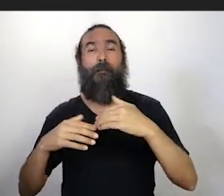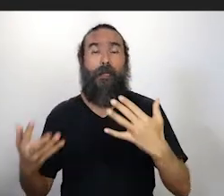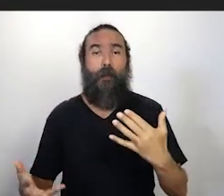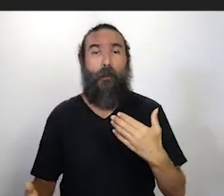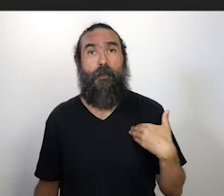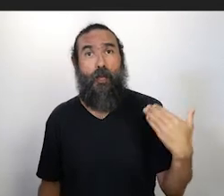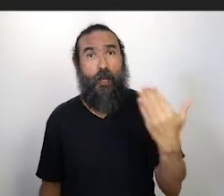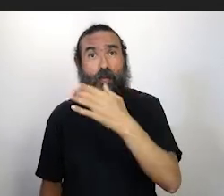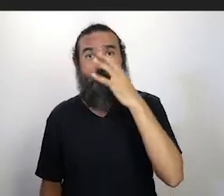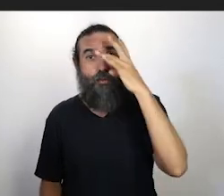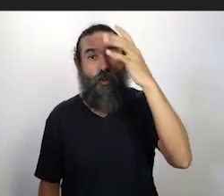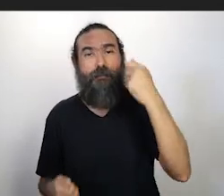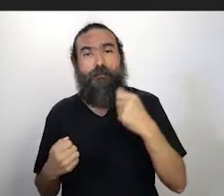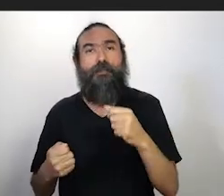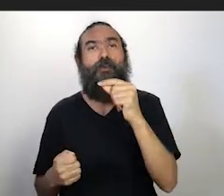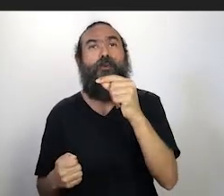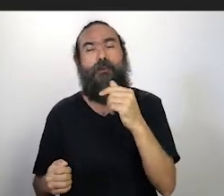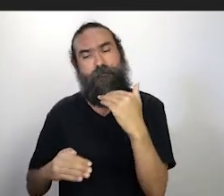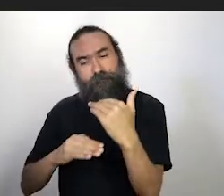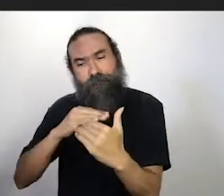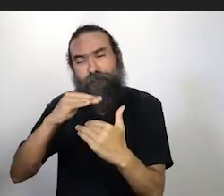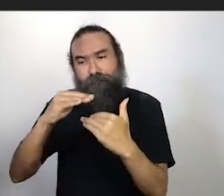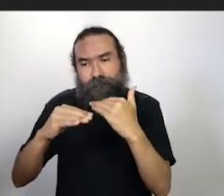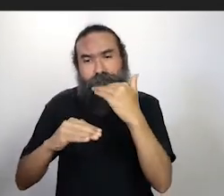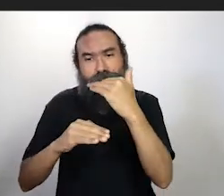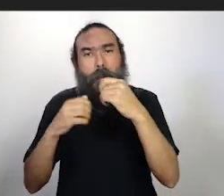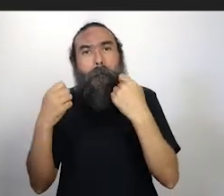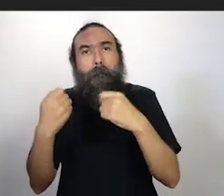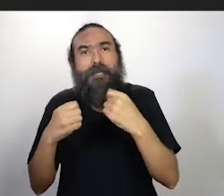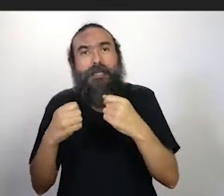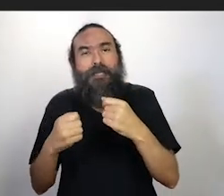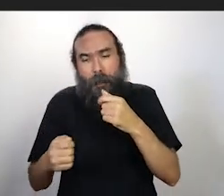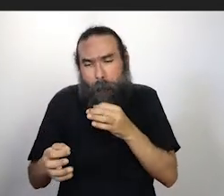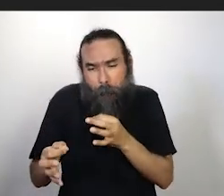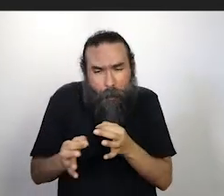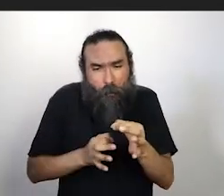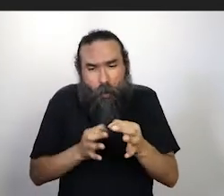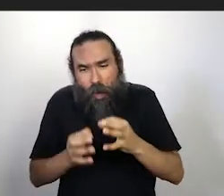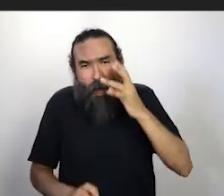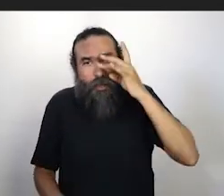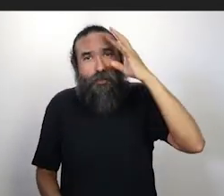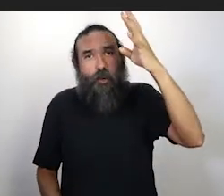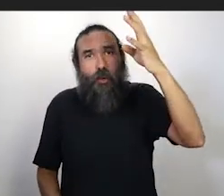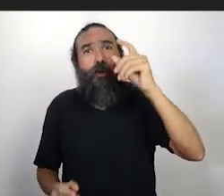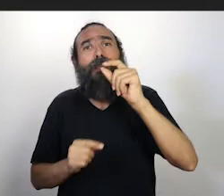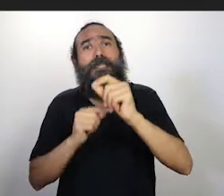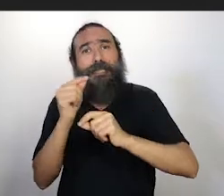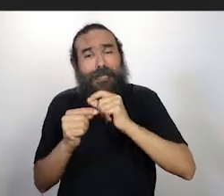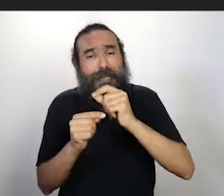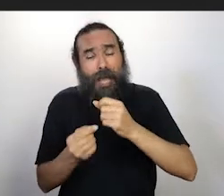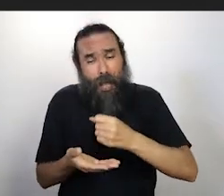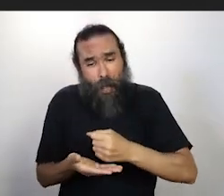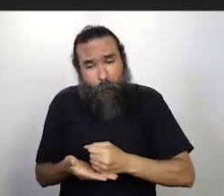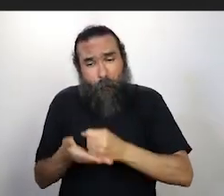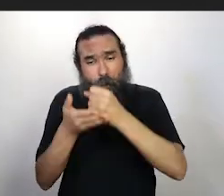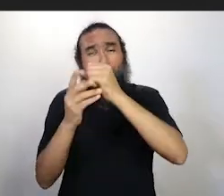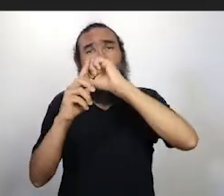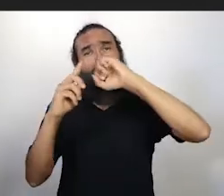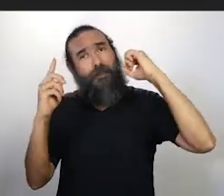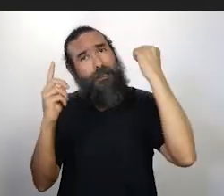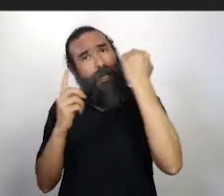políticos historicamente construídos. E nós temos que, então, forjar sonhos que sejam revolucionários do ponto de vista de